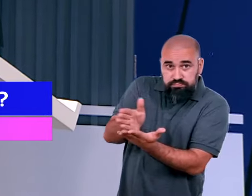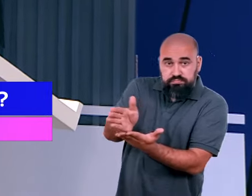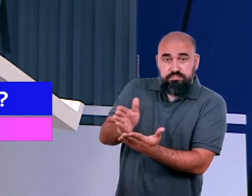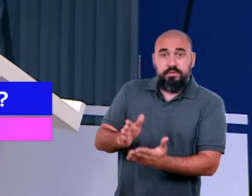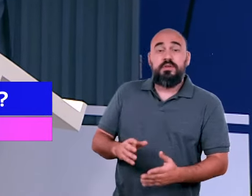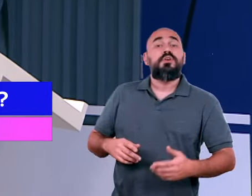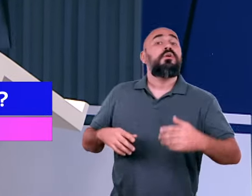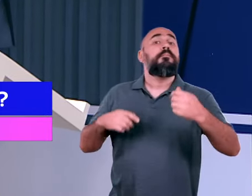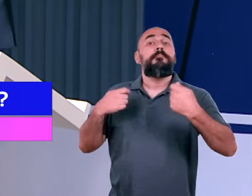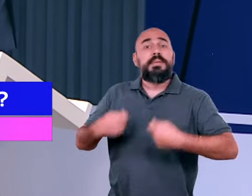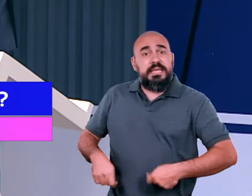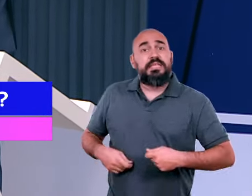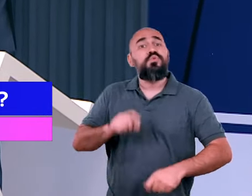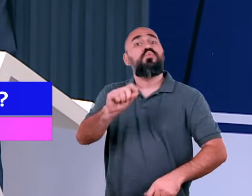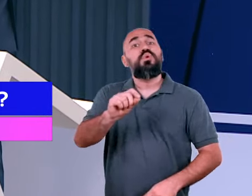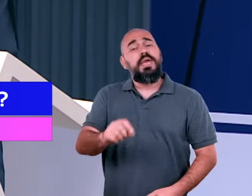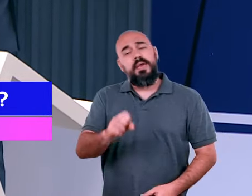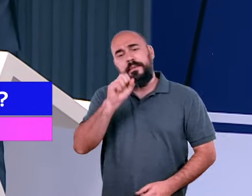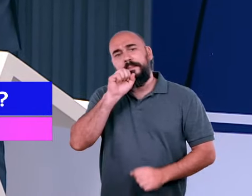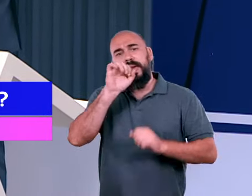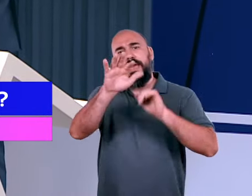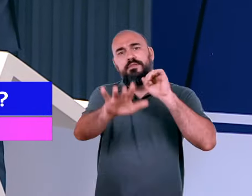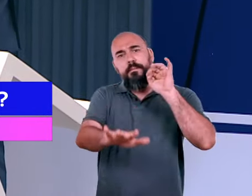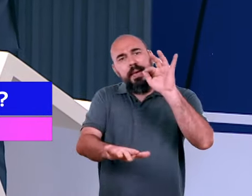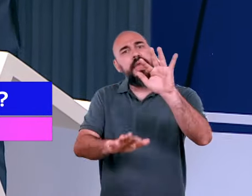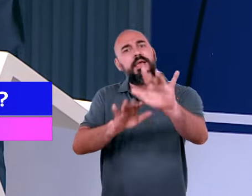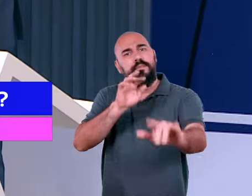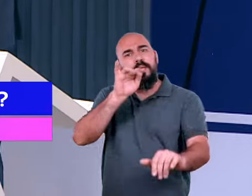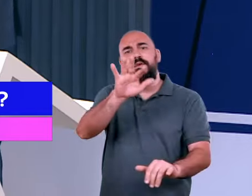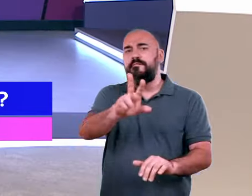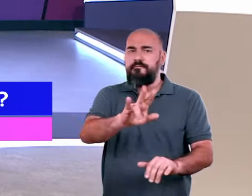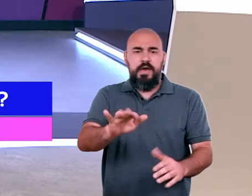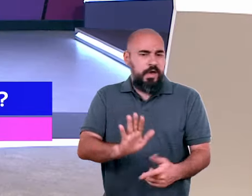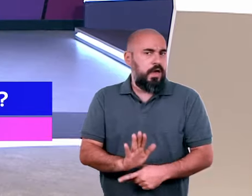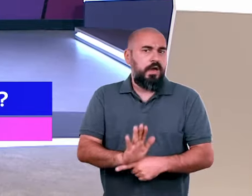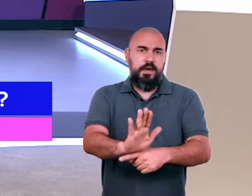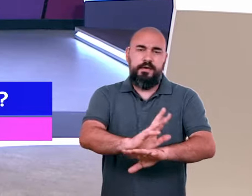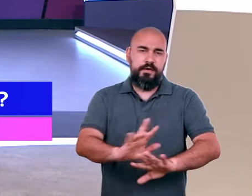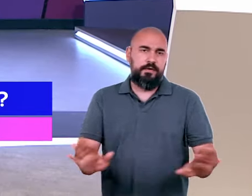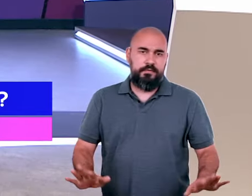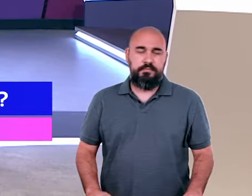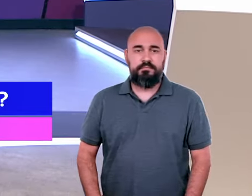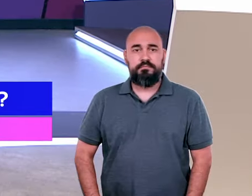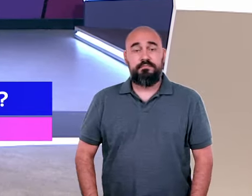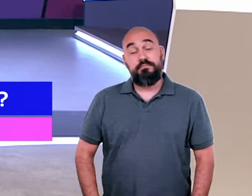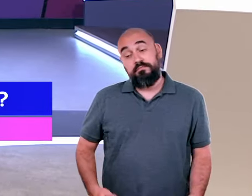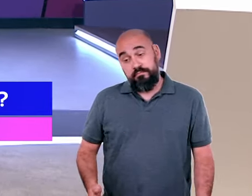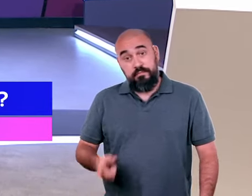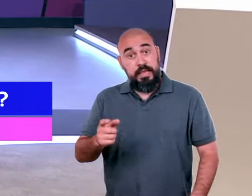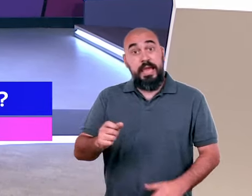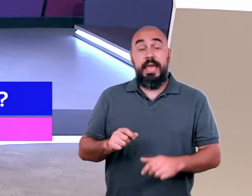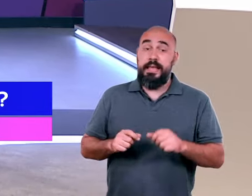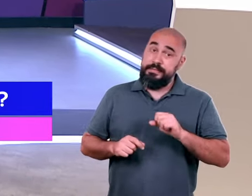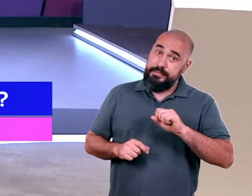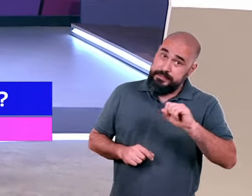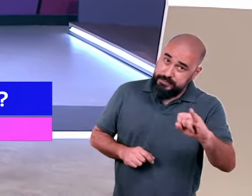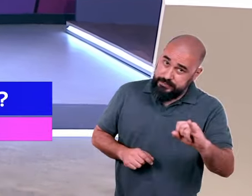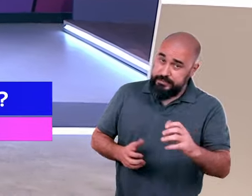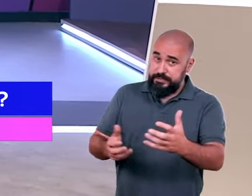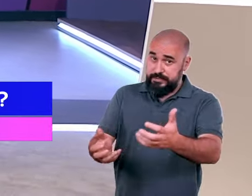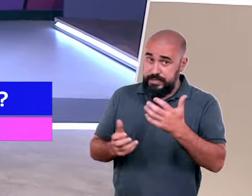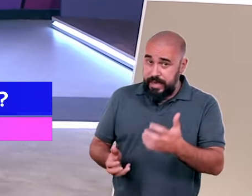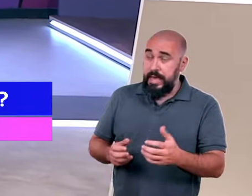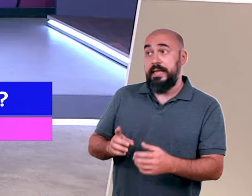dar. Se o reino estiver em primeiro lugar. Há aqui um caráter condicional. Se você quer que